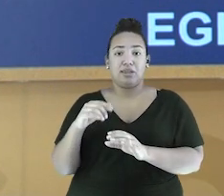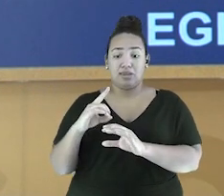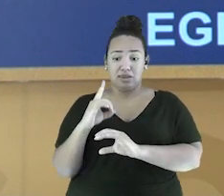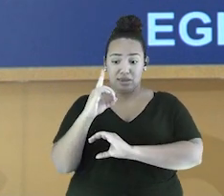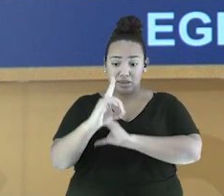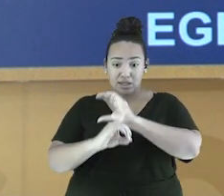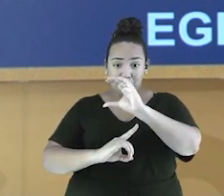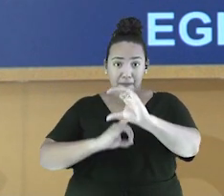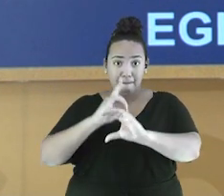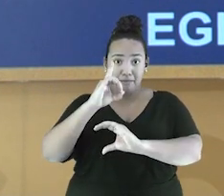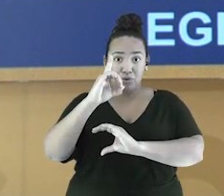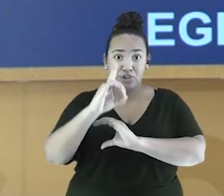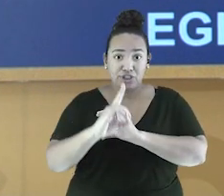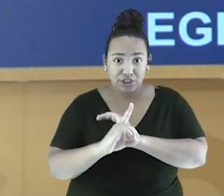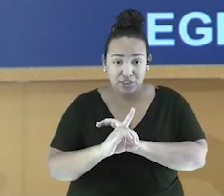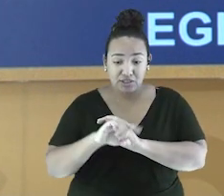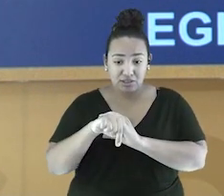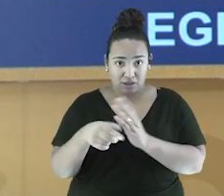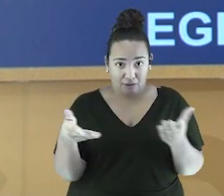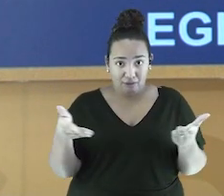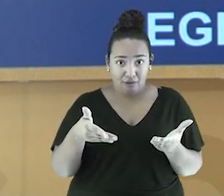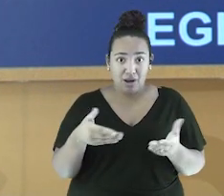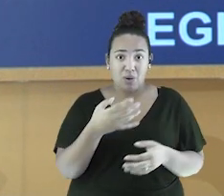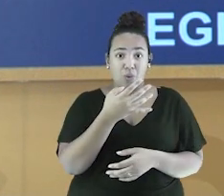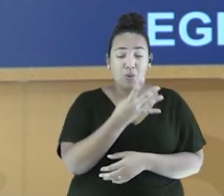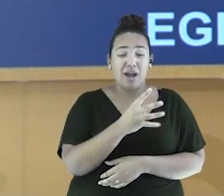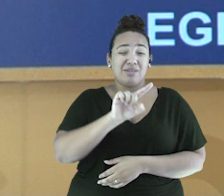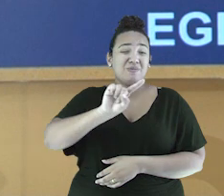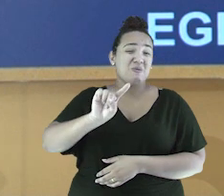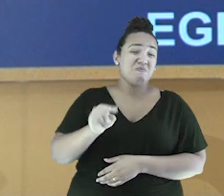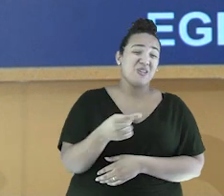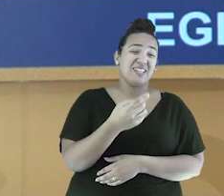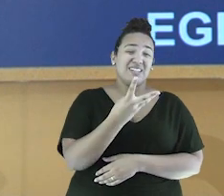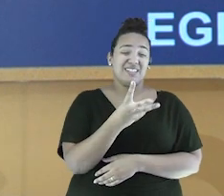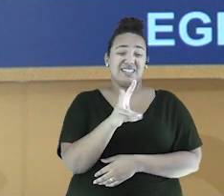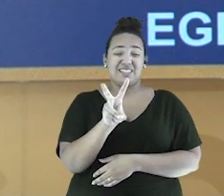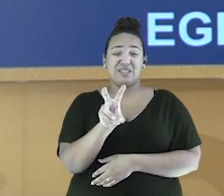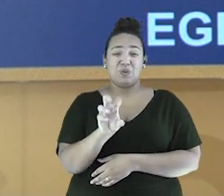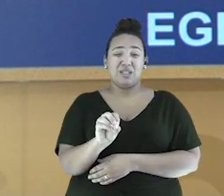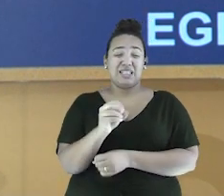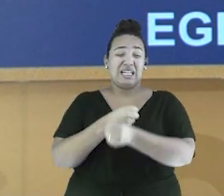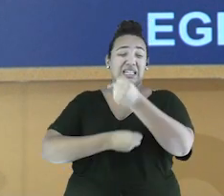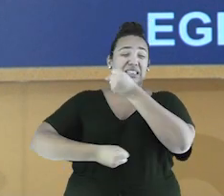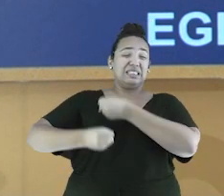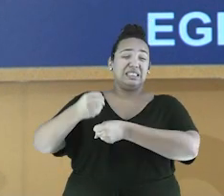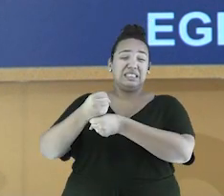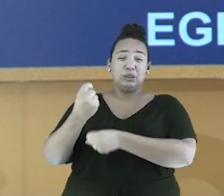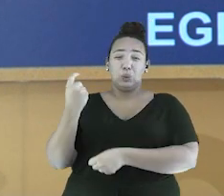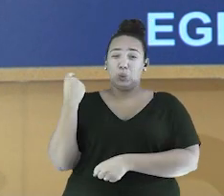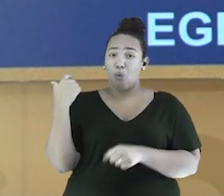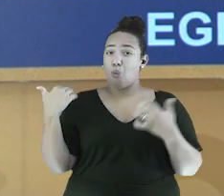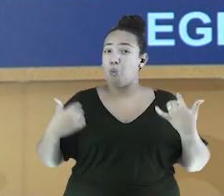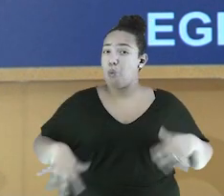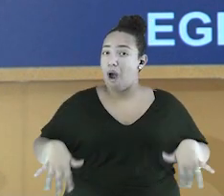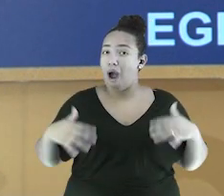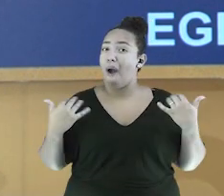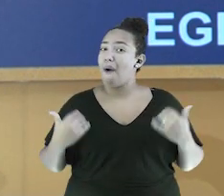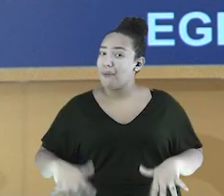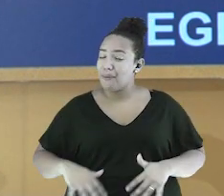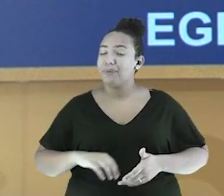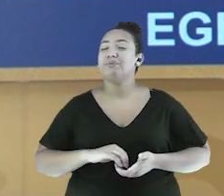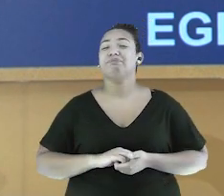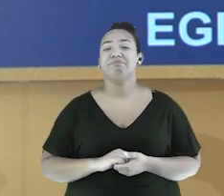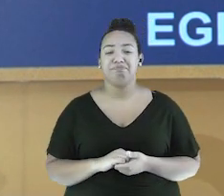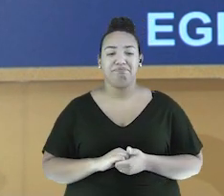foram construídas há quase 4.300 anos atrás. Que espetáculo! Só a título